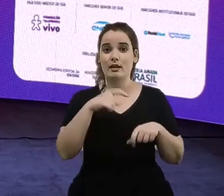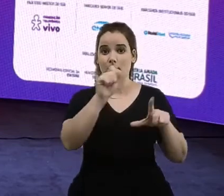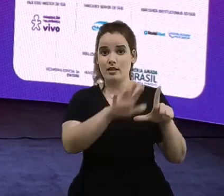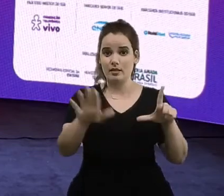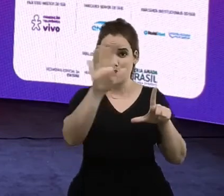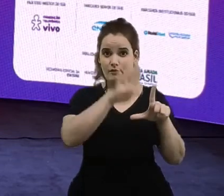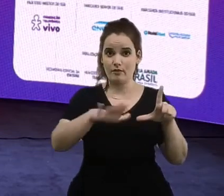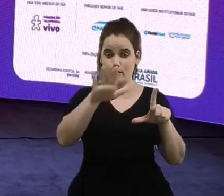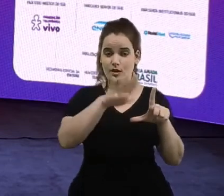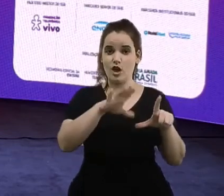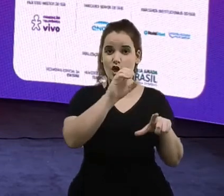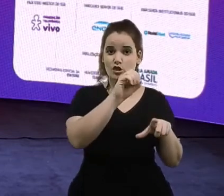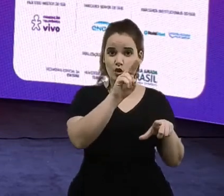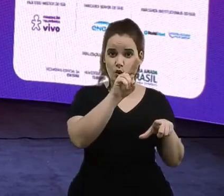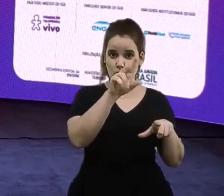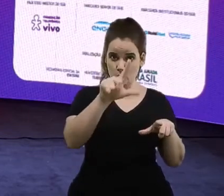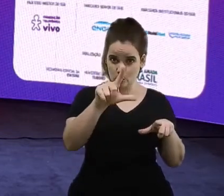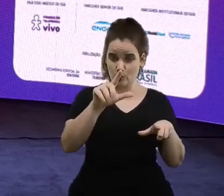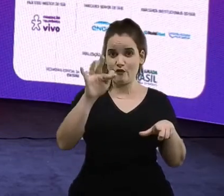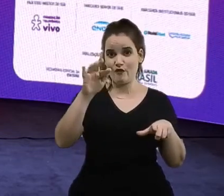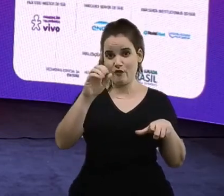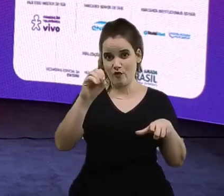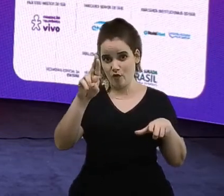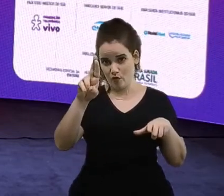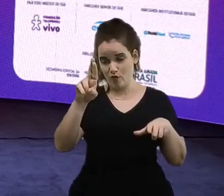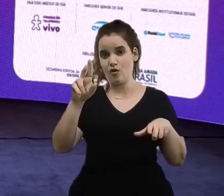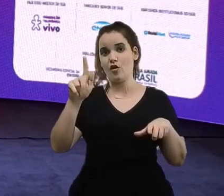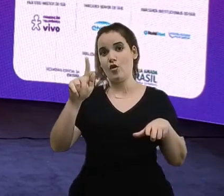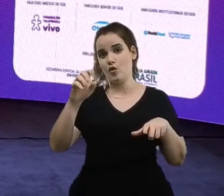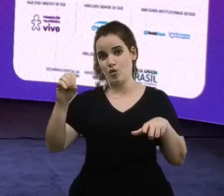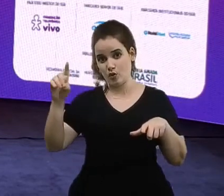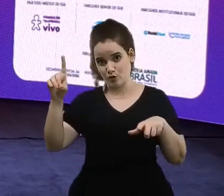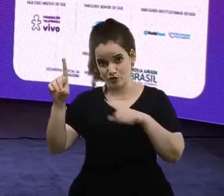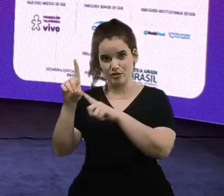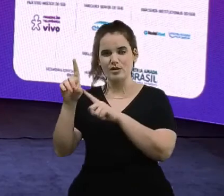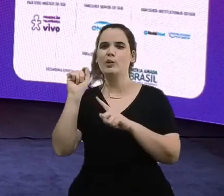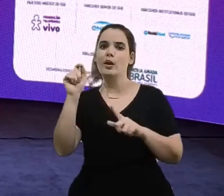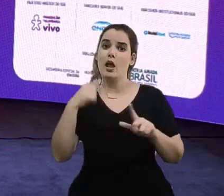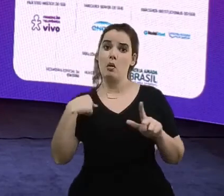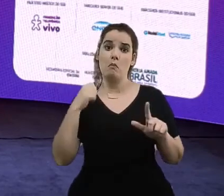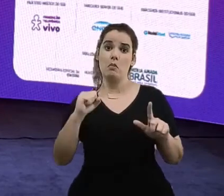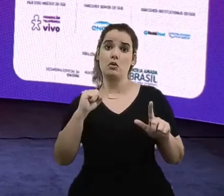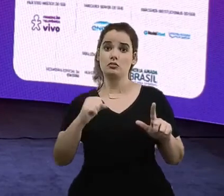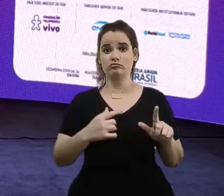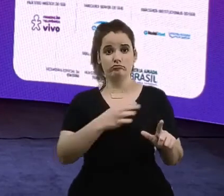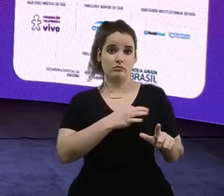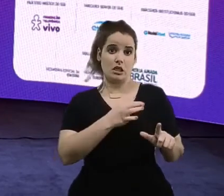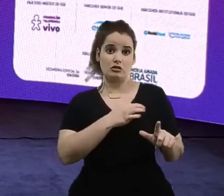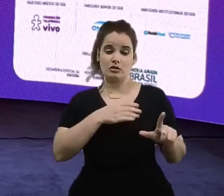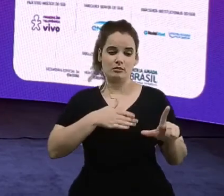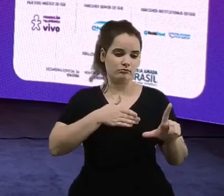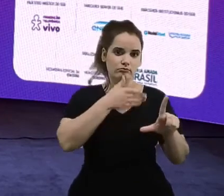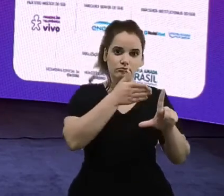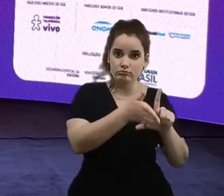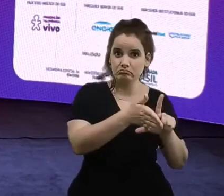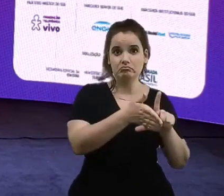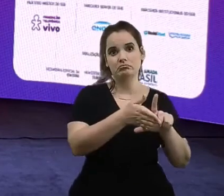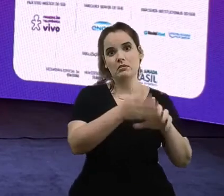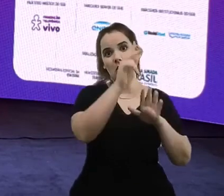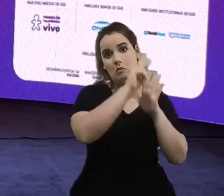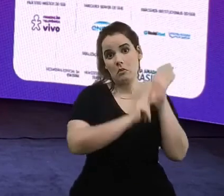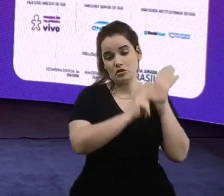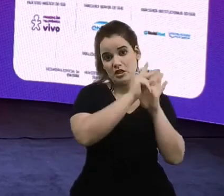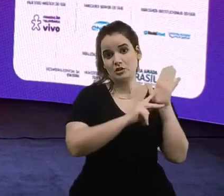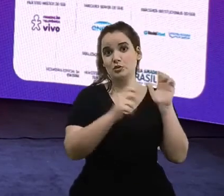for Good, em que, de forma autónoma, podemos nos candidatar para iniciar um projeto como ONG. Portanto,